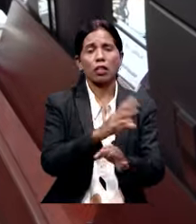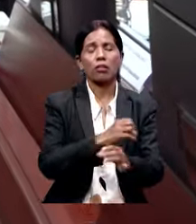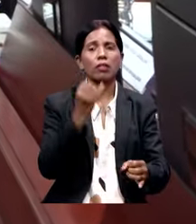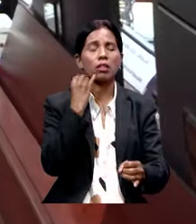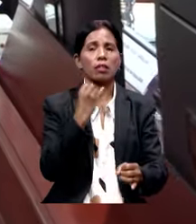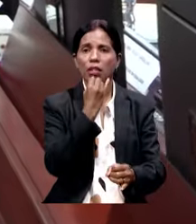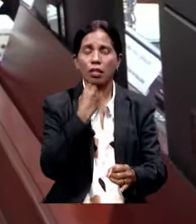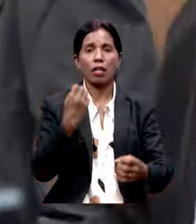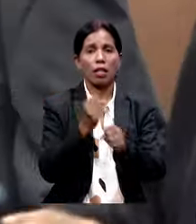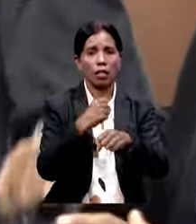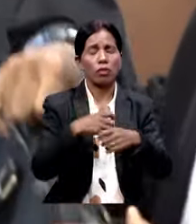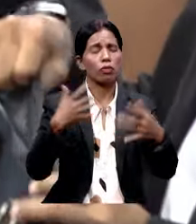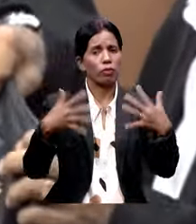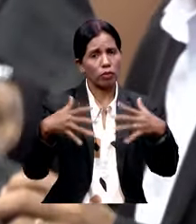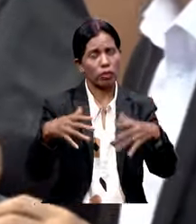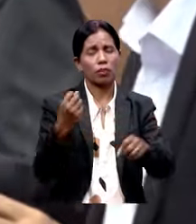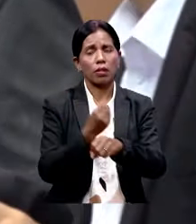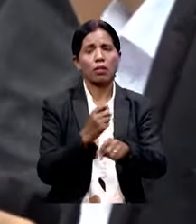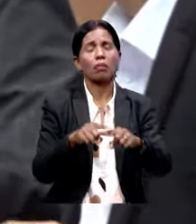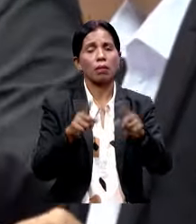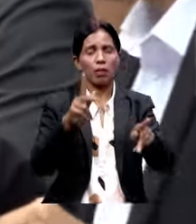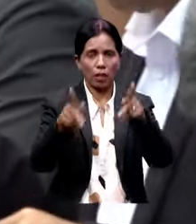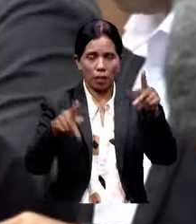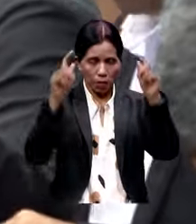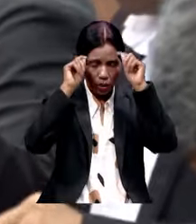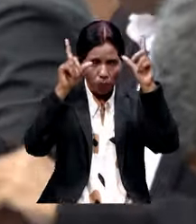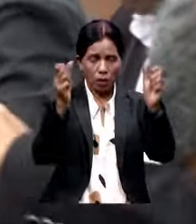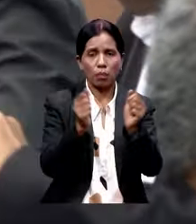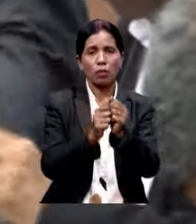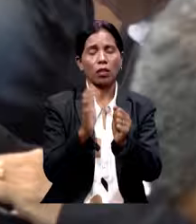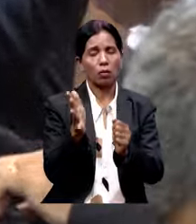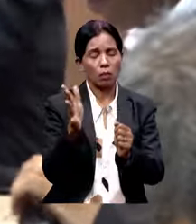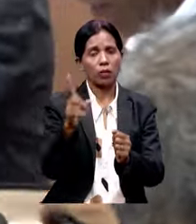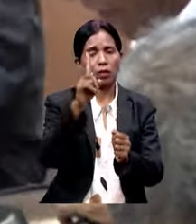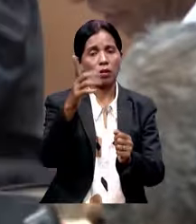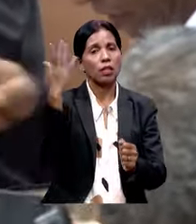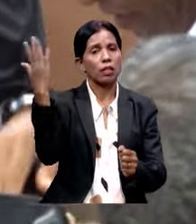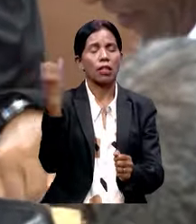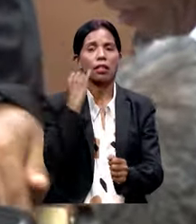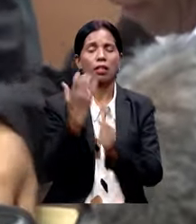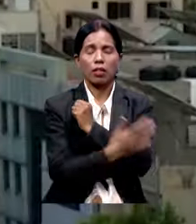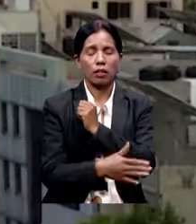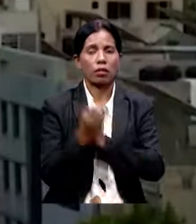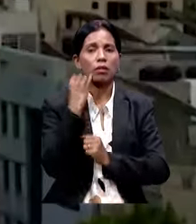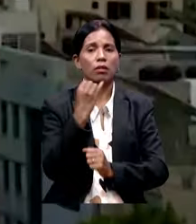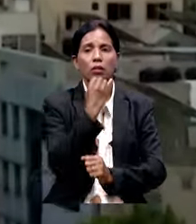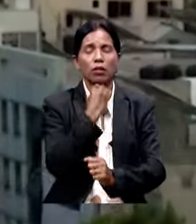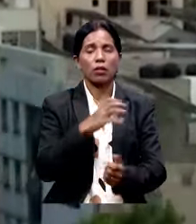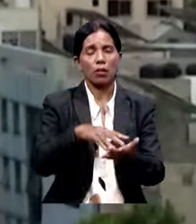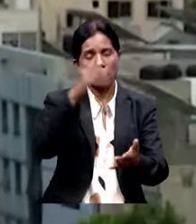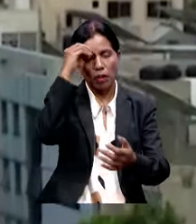palestiniano foi na Leste, mas vê cidadão Timor-Leste em Limanura Sinida, de Bedadão-Ne e Israel, onde tem curso agricultura